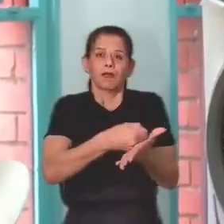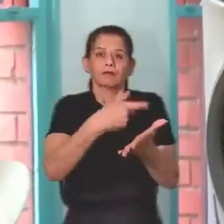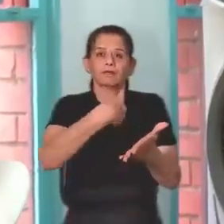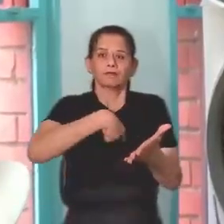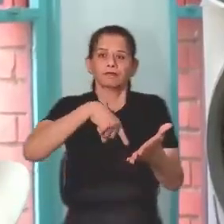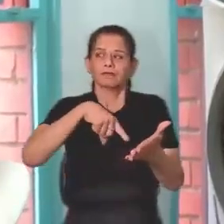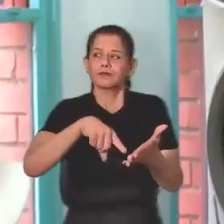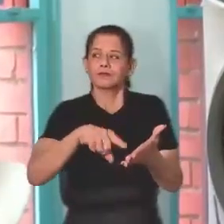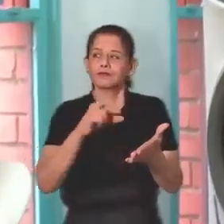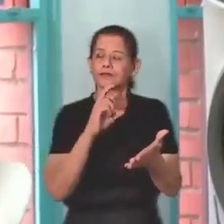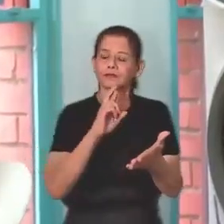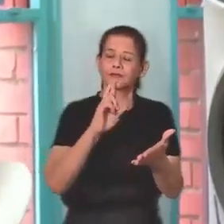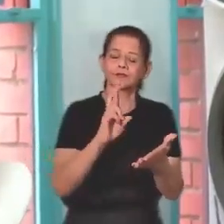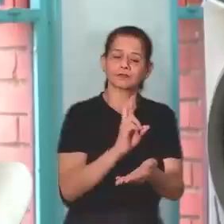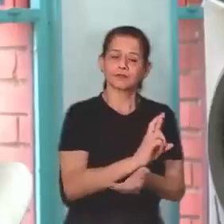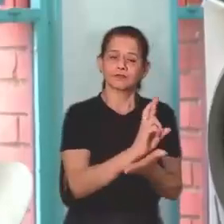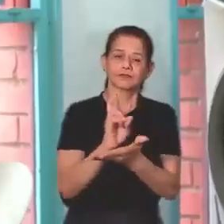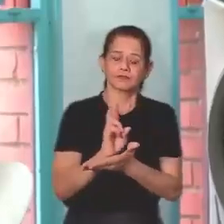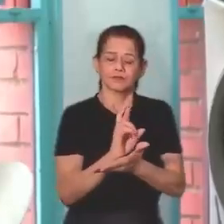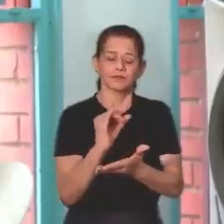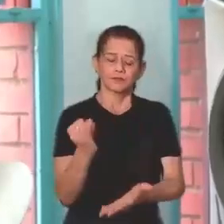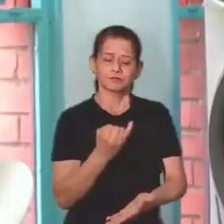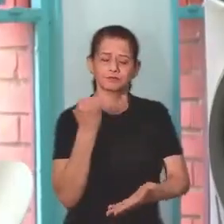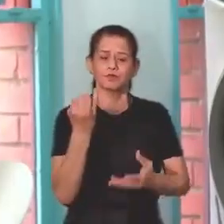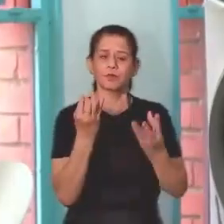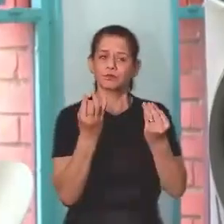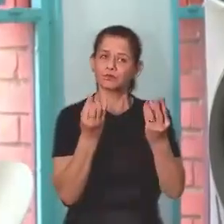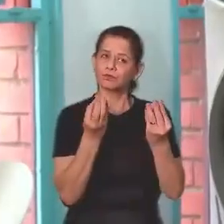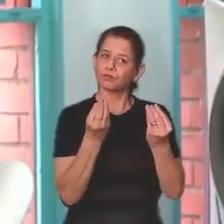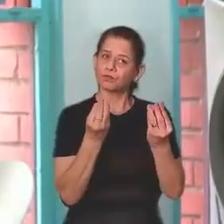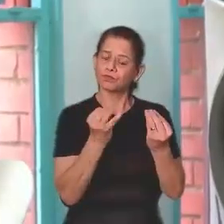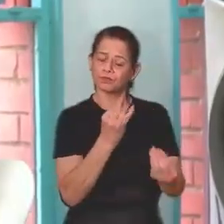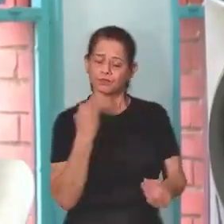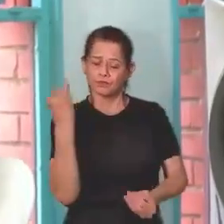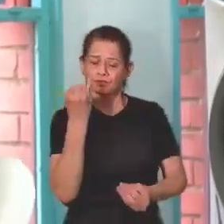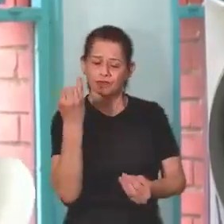que essa representação é importante, né?